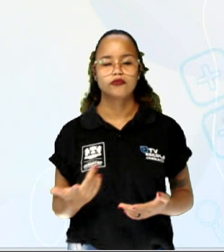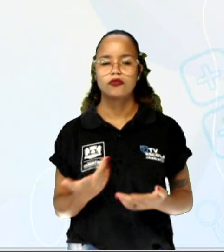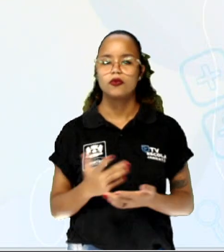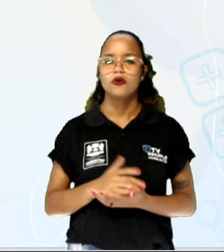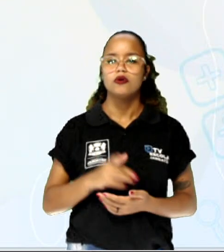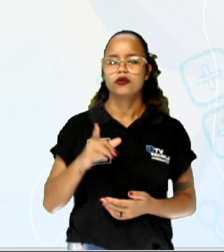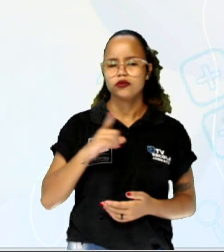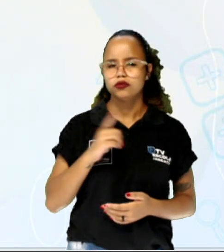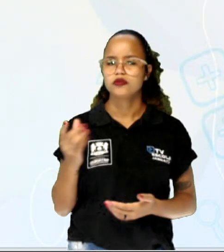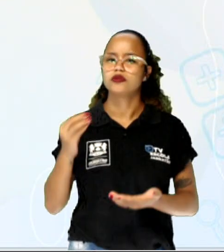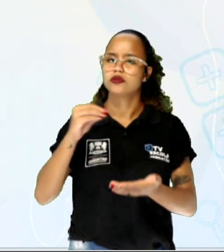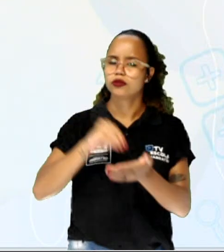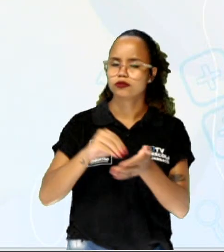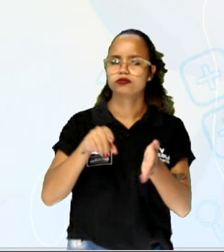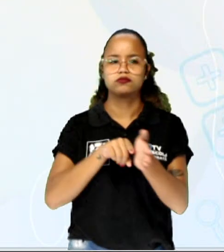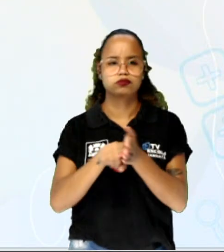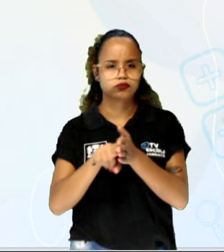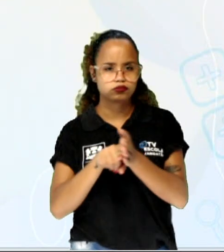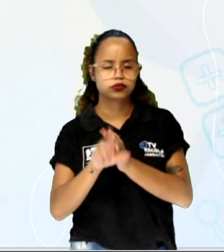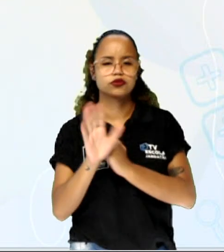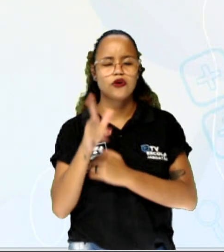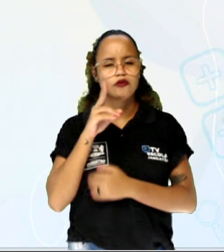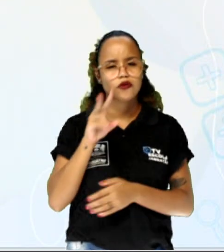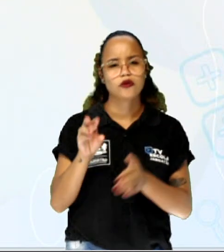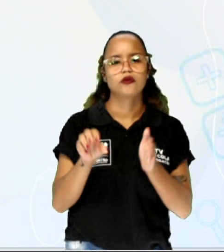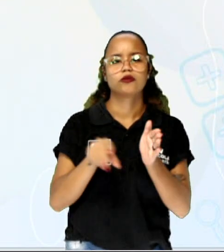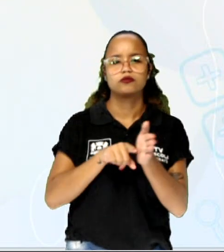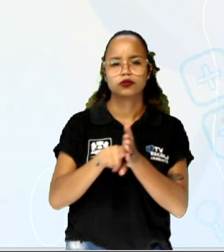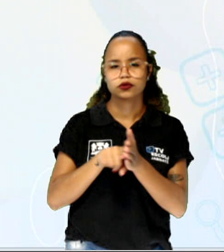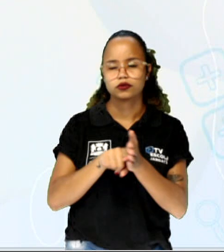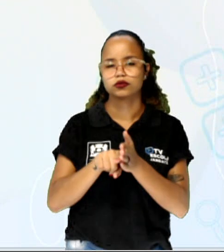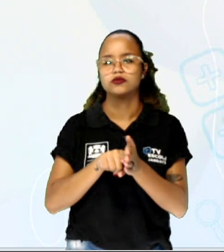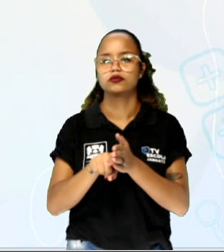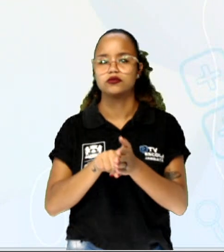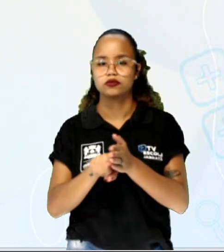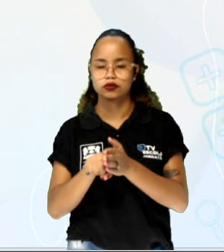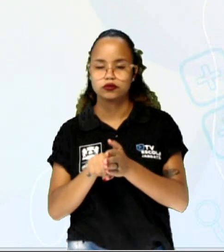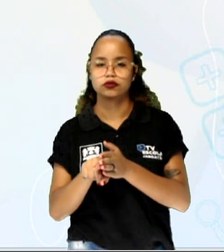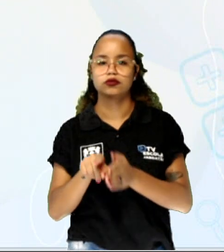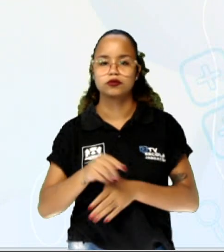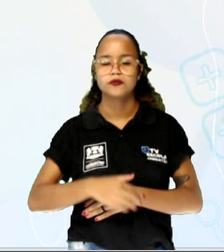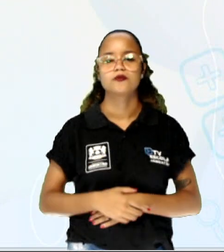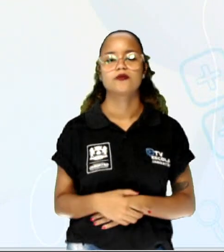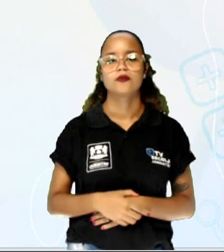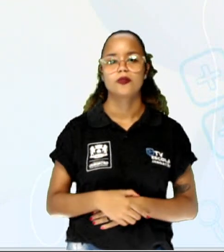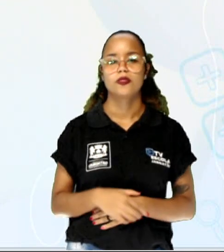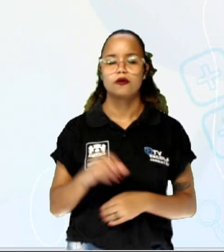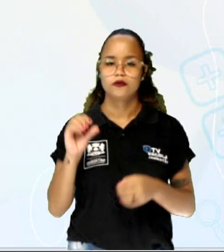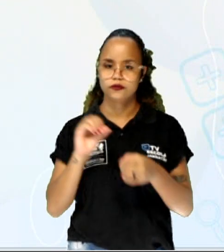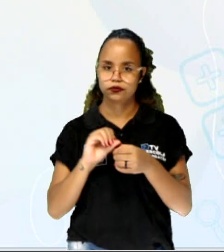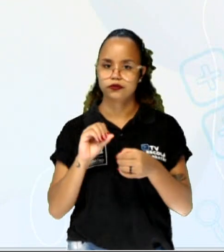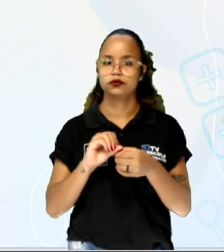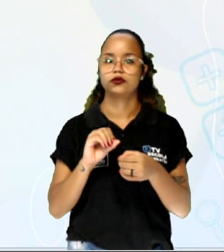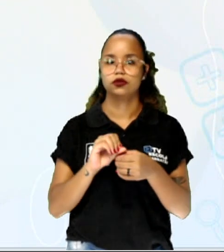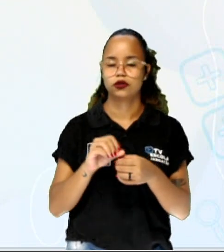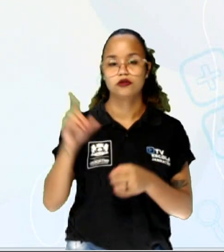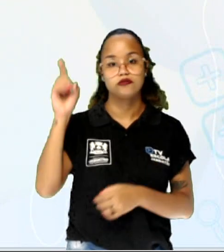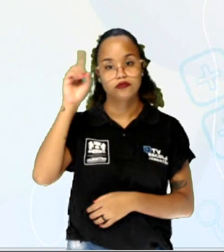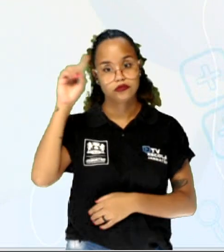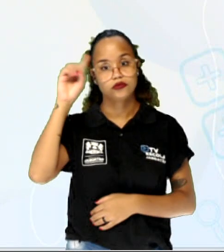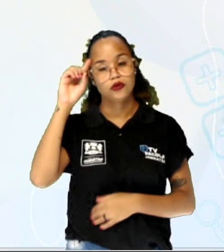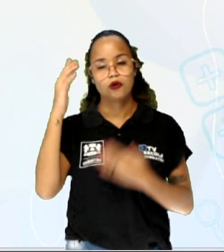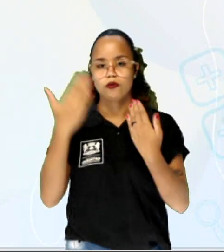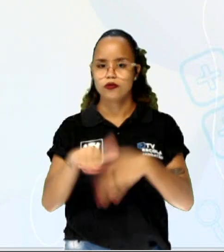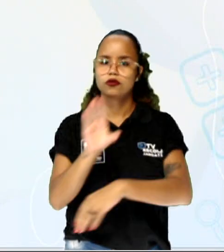Normalmente são aplicados em pesquisas, né? A gente vê muito em pesquisas, inúmeras pesquisas, né? Que são feitas aí no nosso dia a dia, em